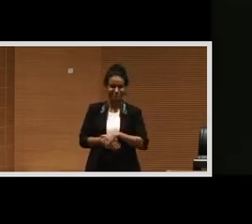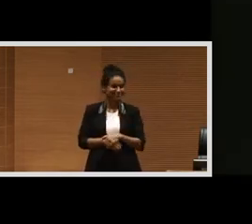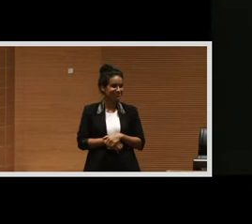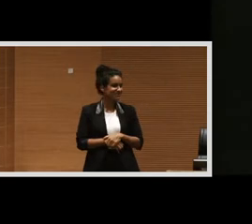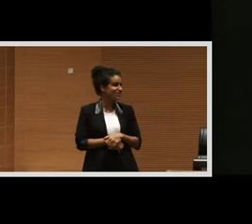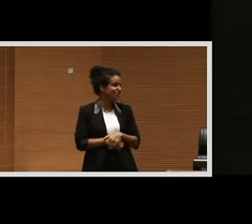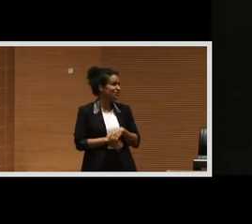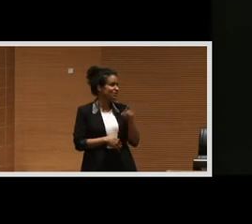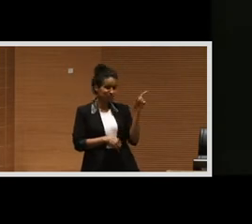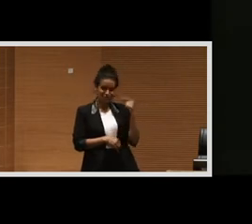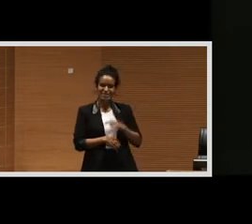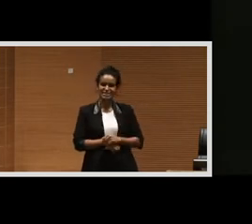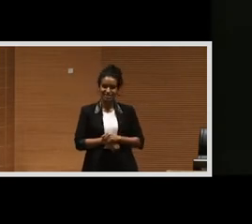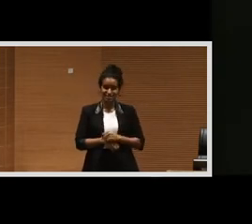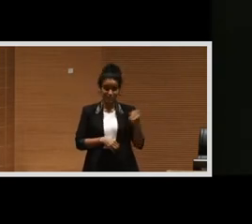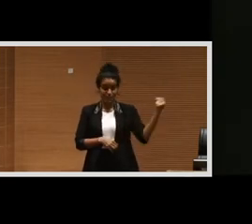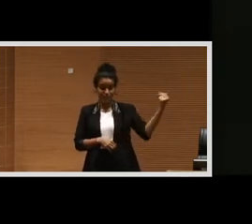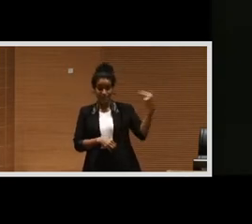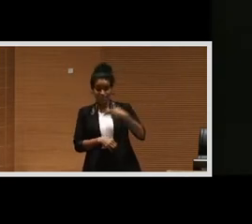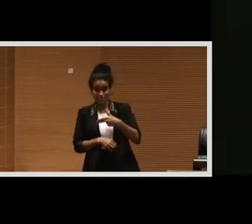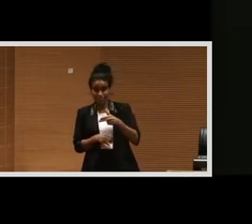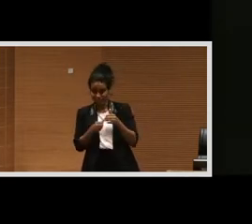Você é nosso infiltrado lá.